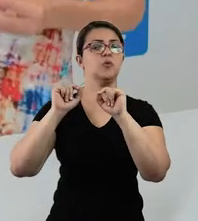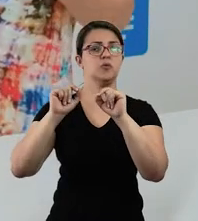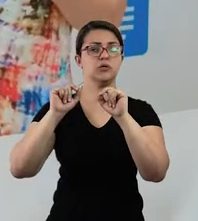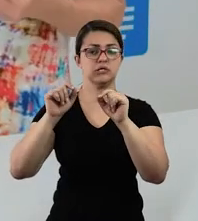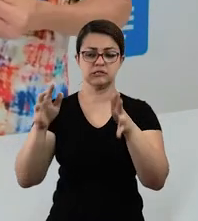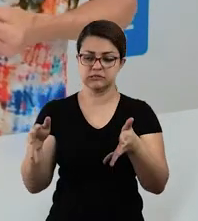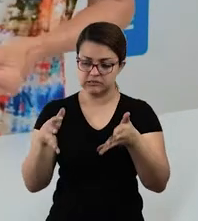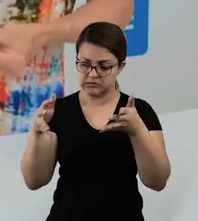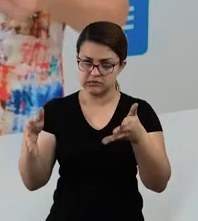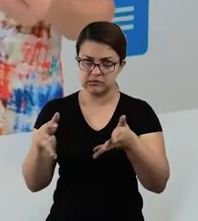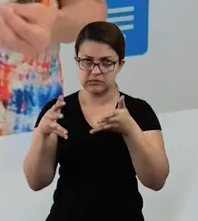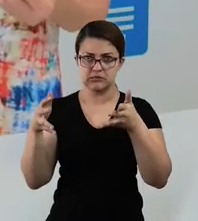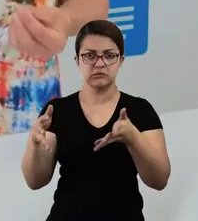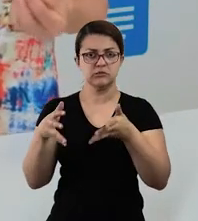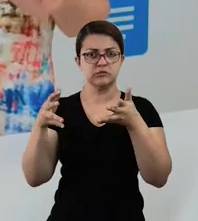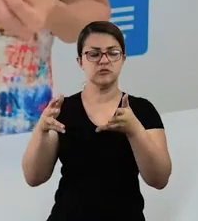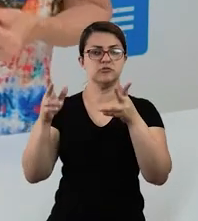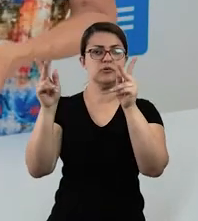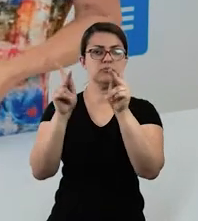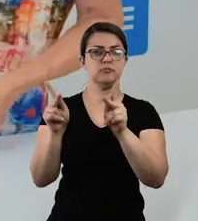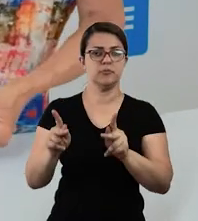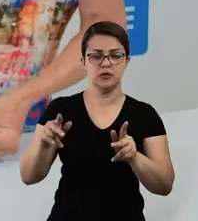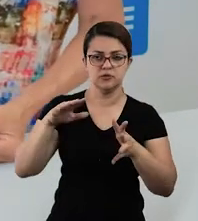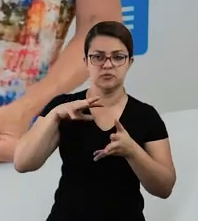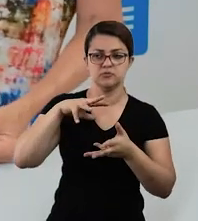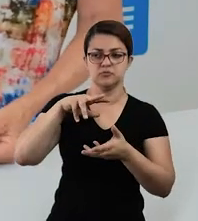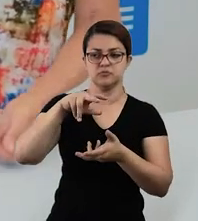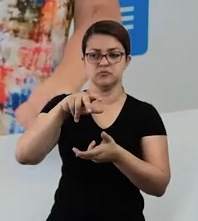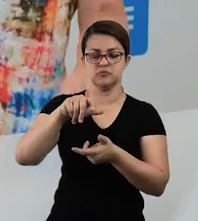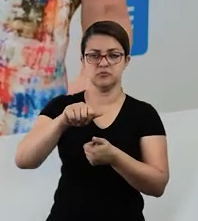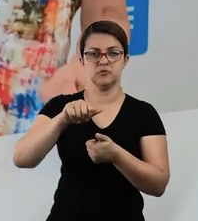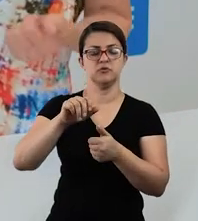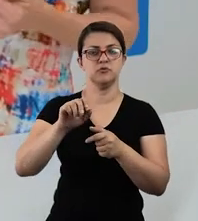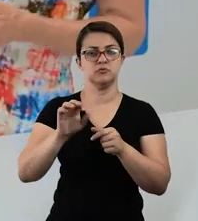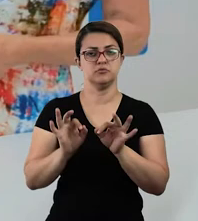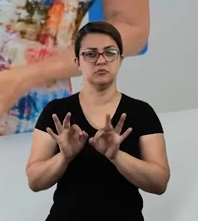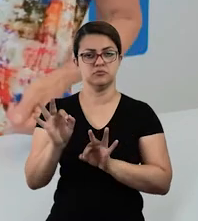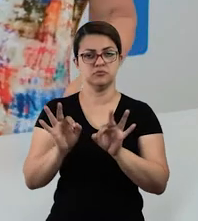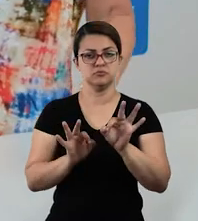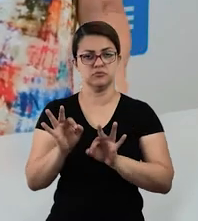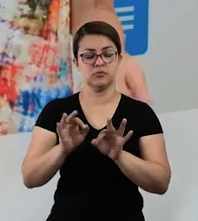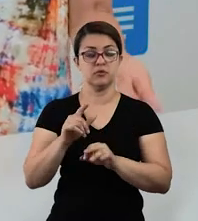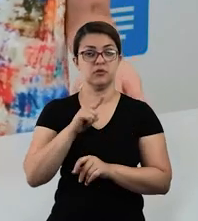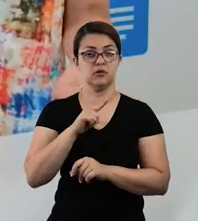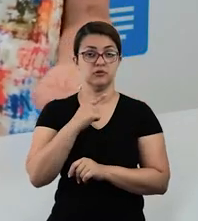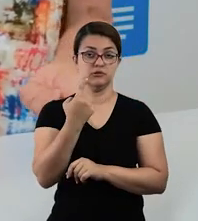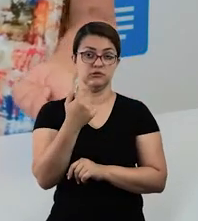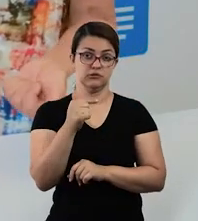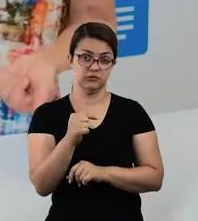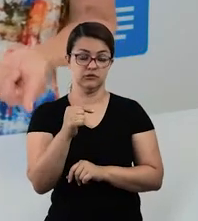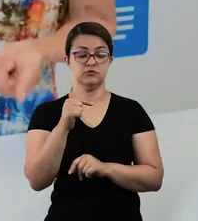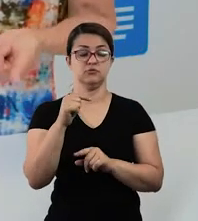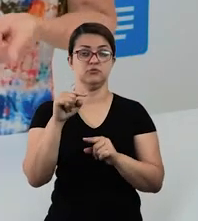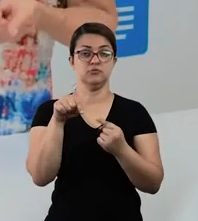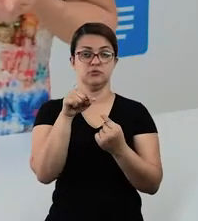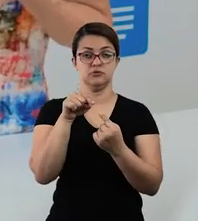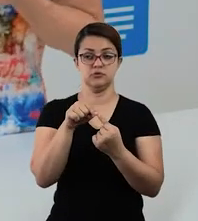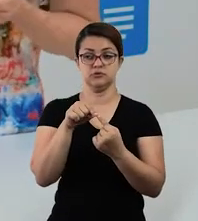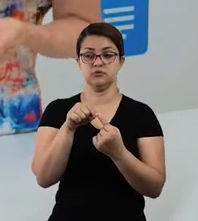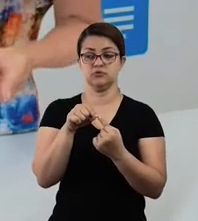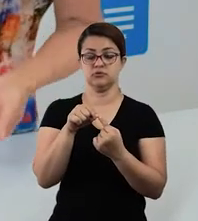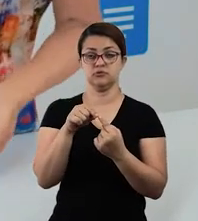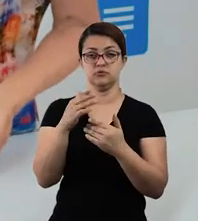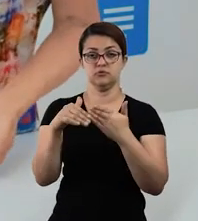a paz universal. Olha o tamanho da relevância. O plano indica 17 objetivos